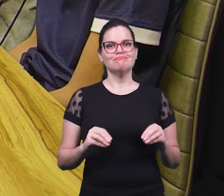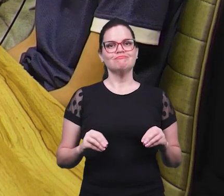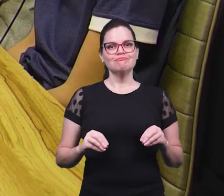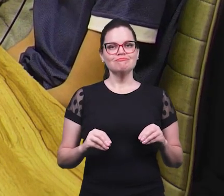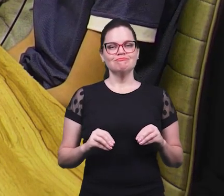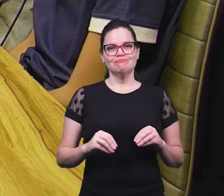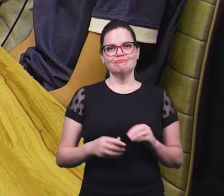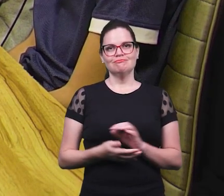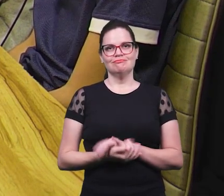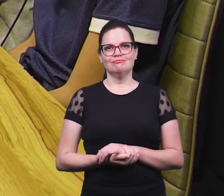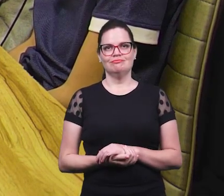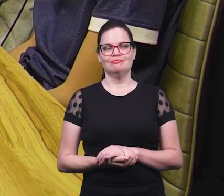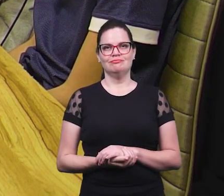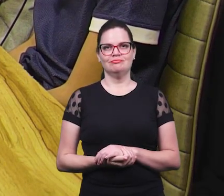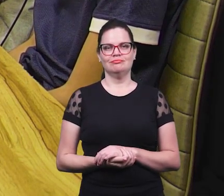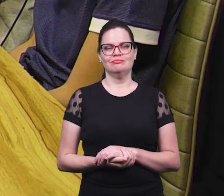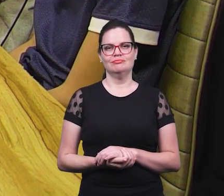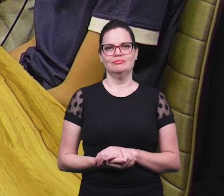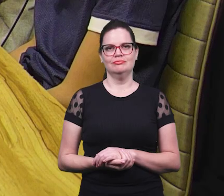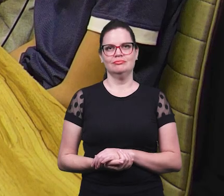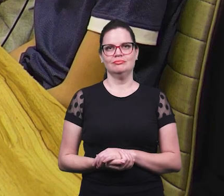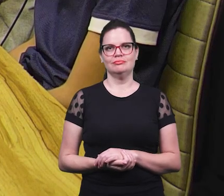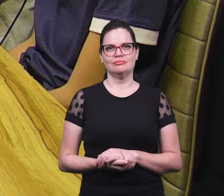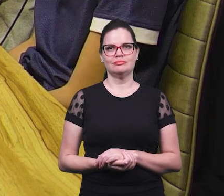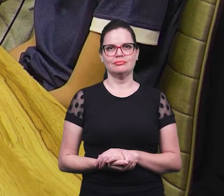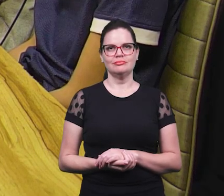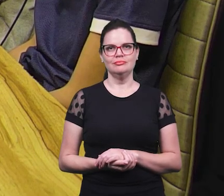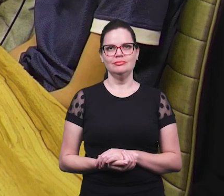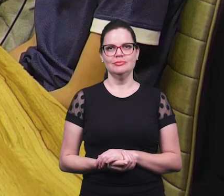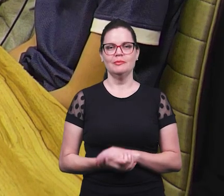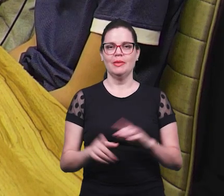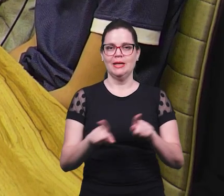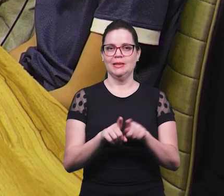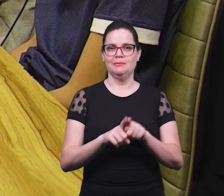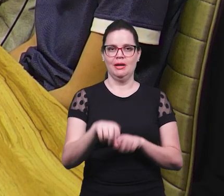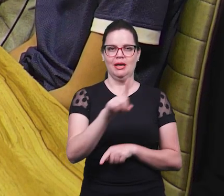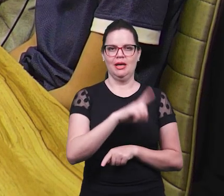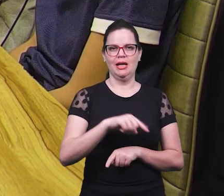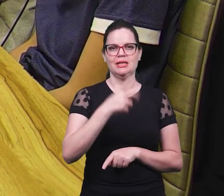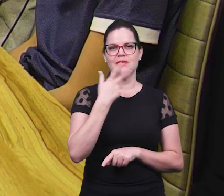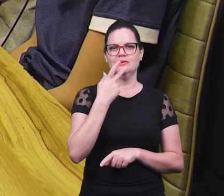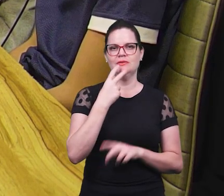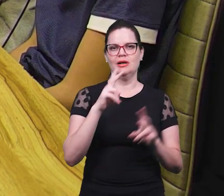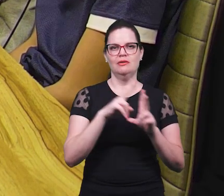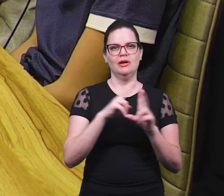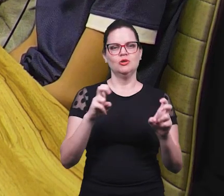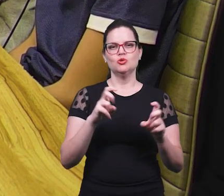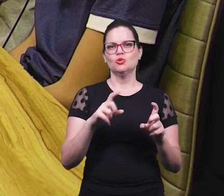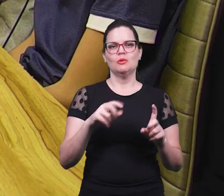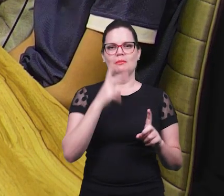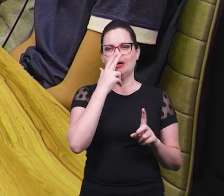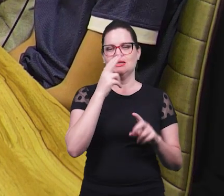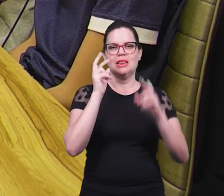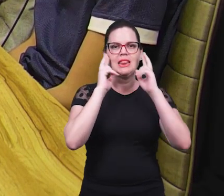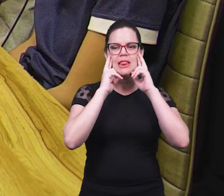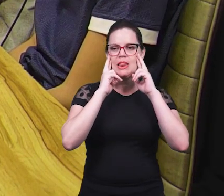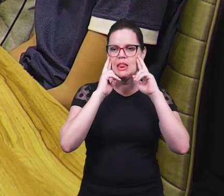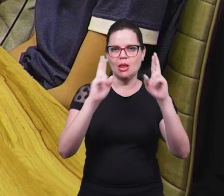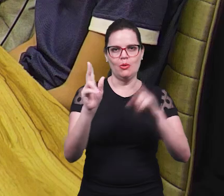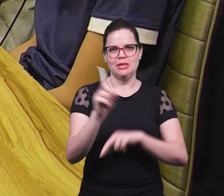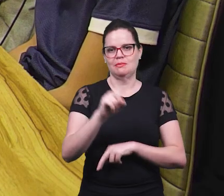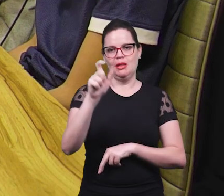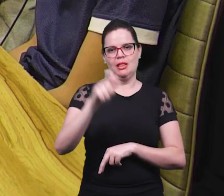né? E aí, eles também falavam coisas que desrespeitavam os mais